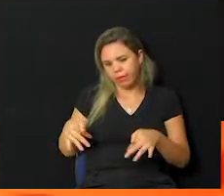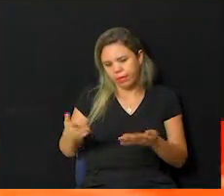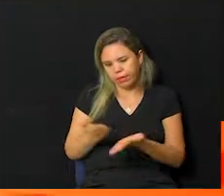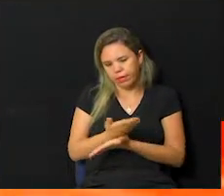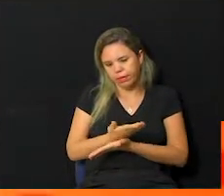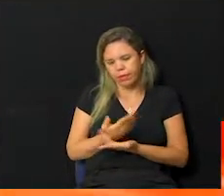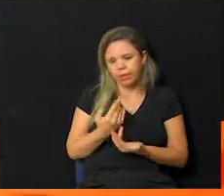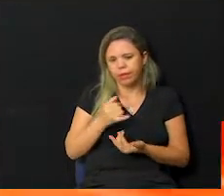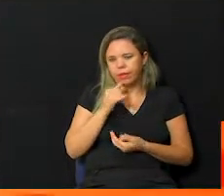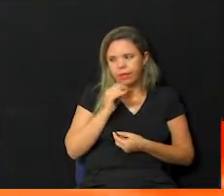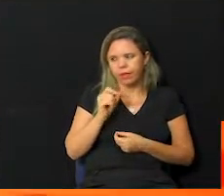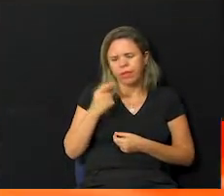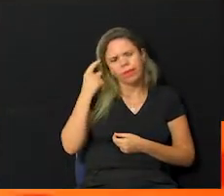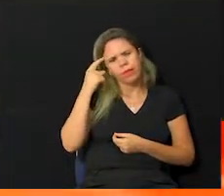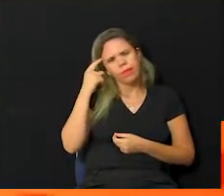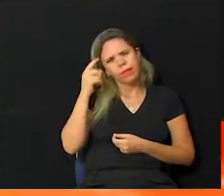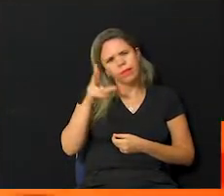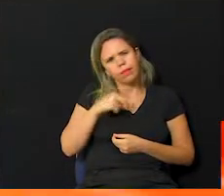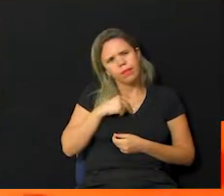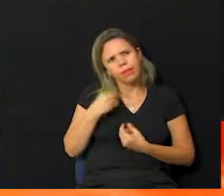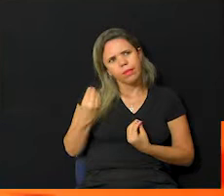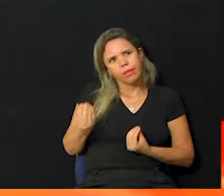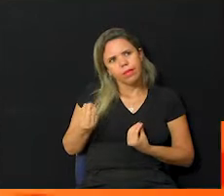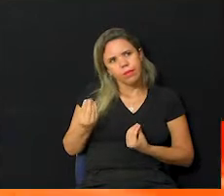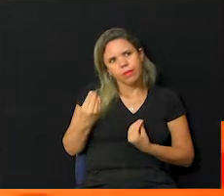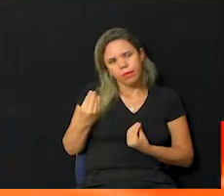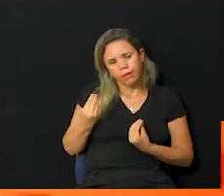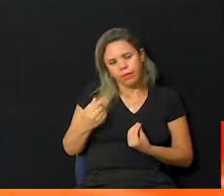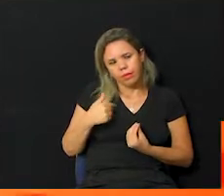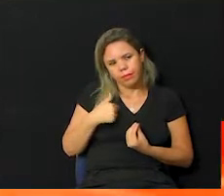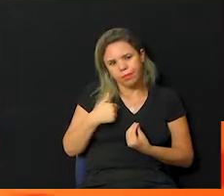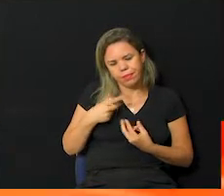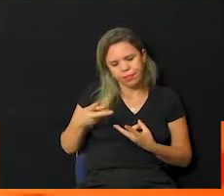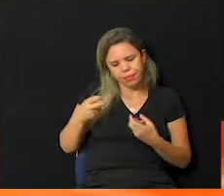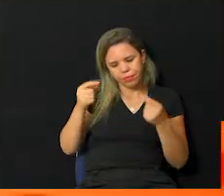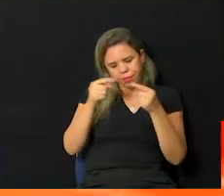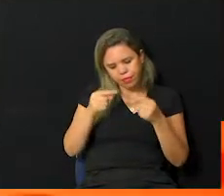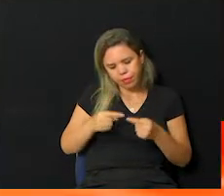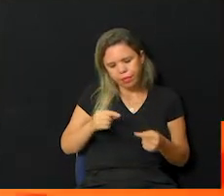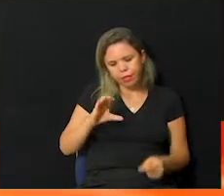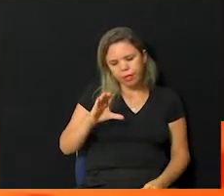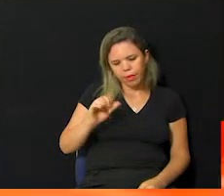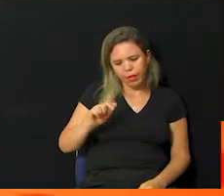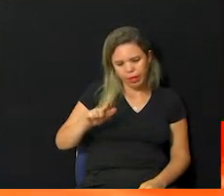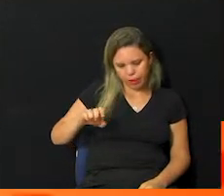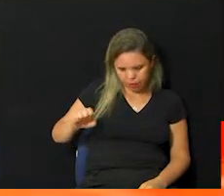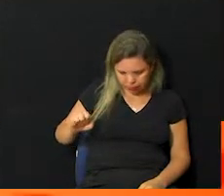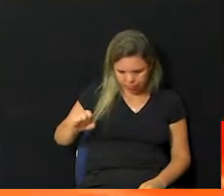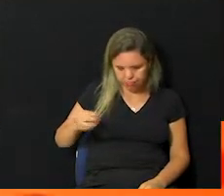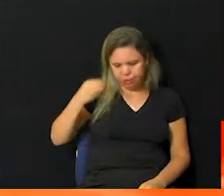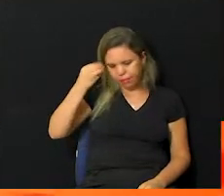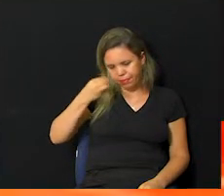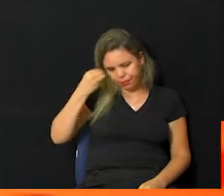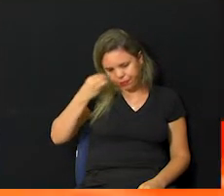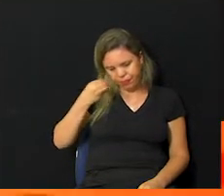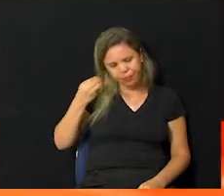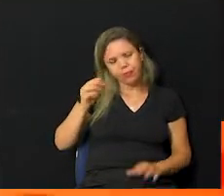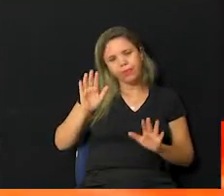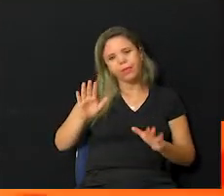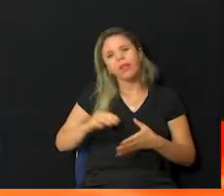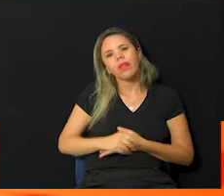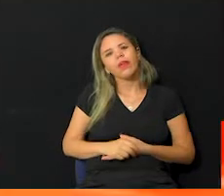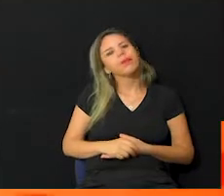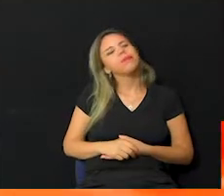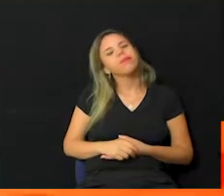livro, né, e aí eu pensei, poxa, eu me identificava muito com a Camille, em muitas das suas vivências e tudo